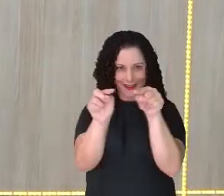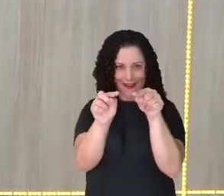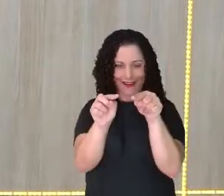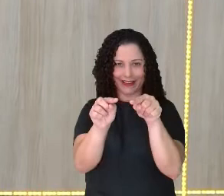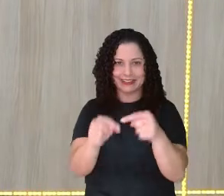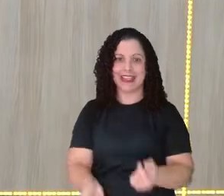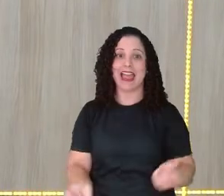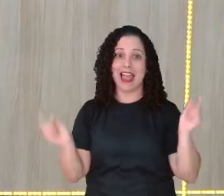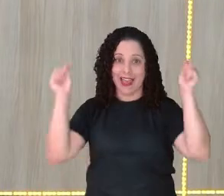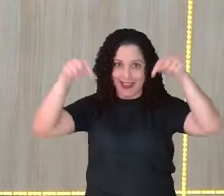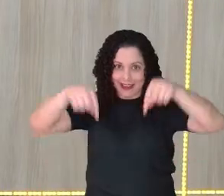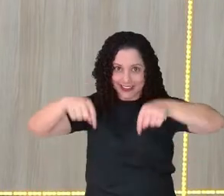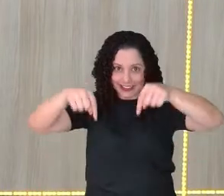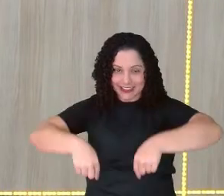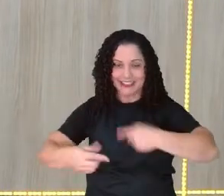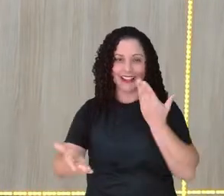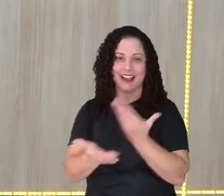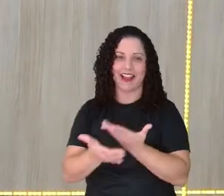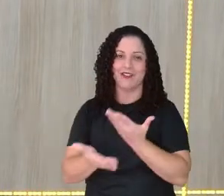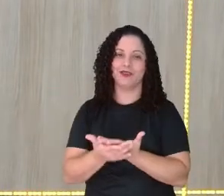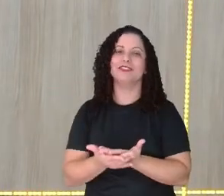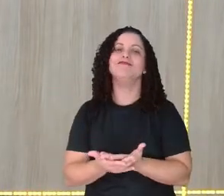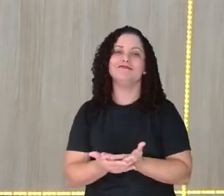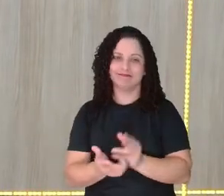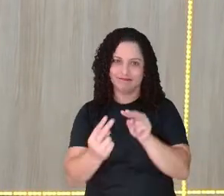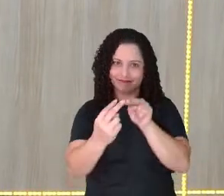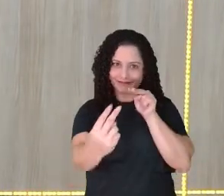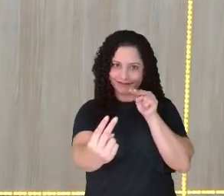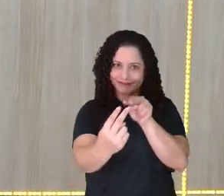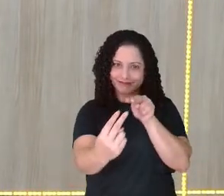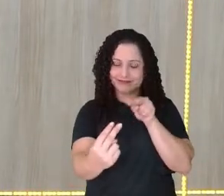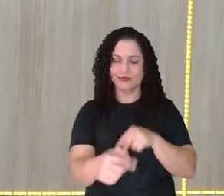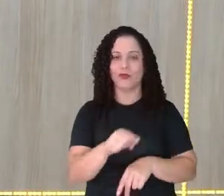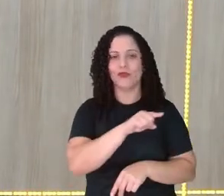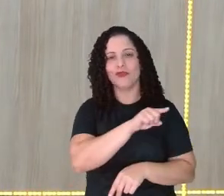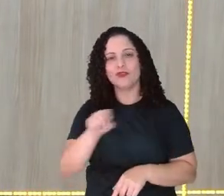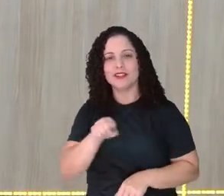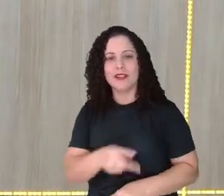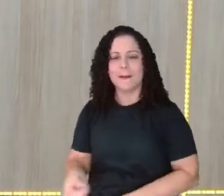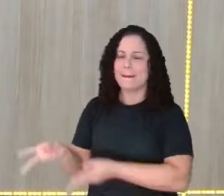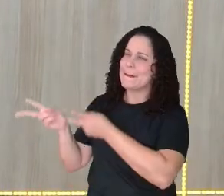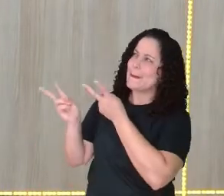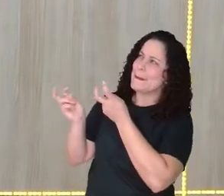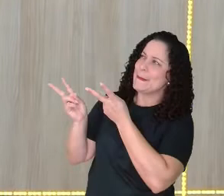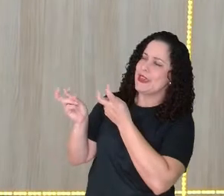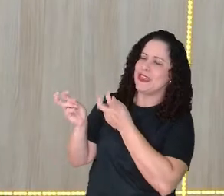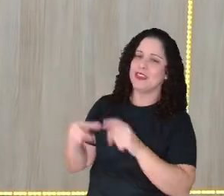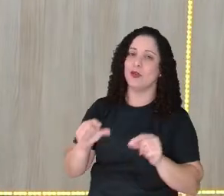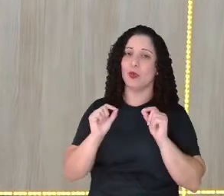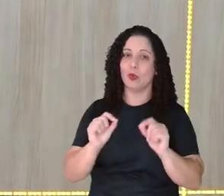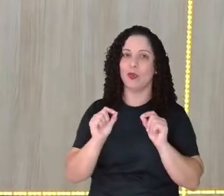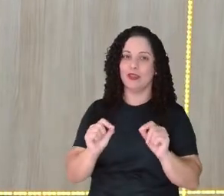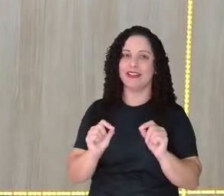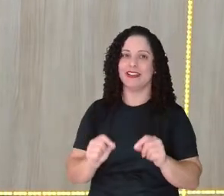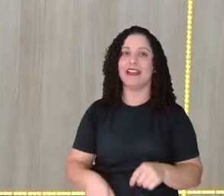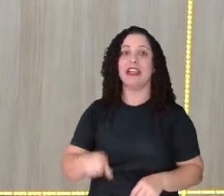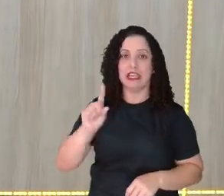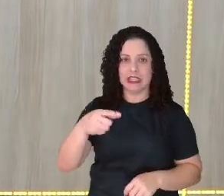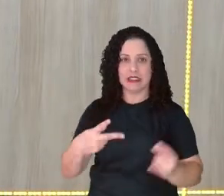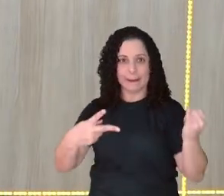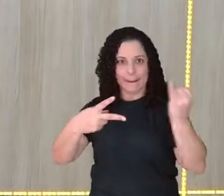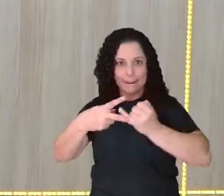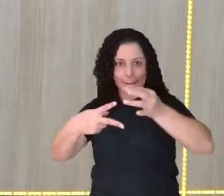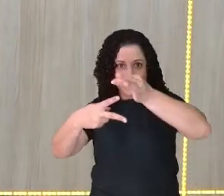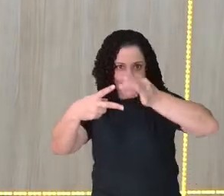TV que a gente está projetando aqui a nossa aula. Então, pode notar aí que esse polígono que é formado, ele